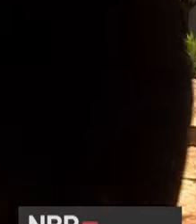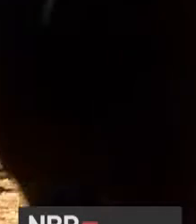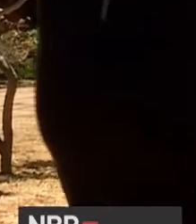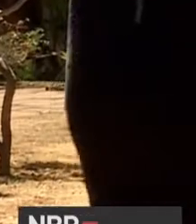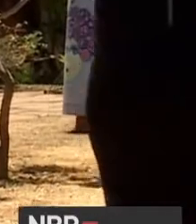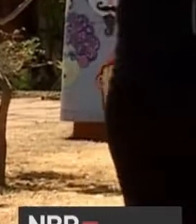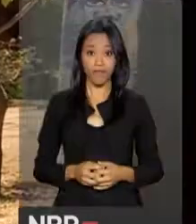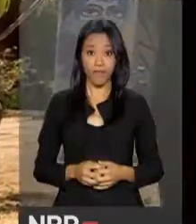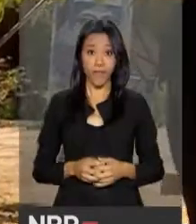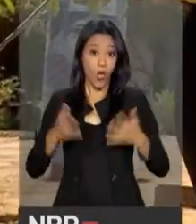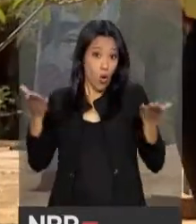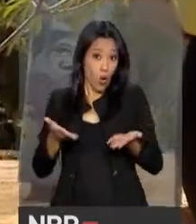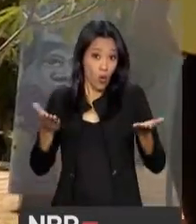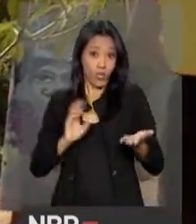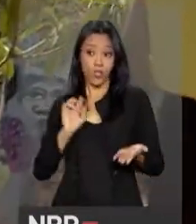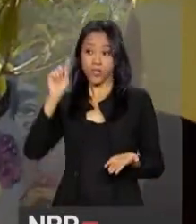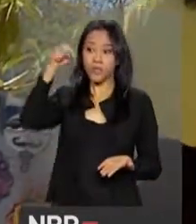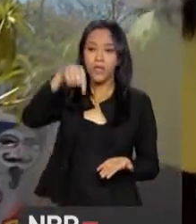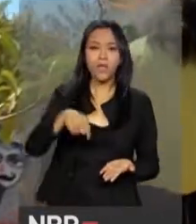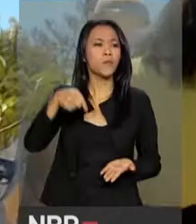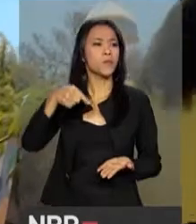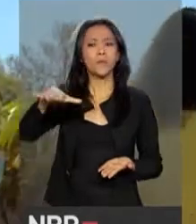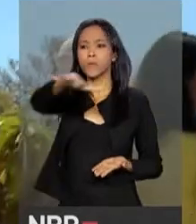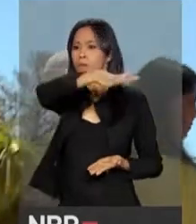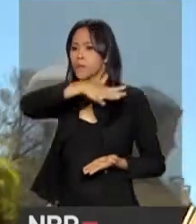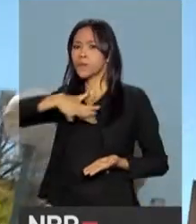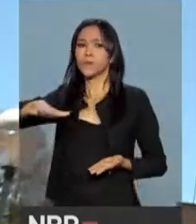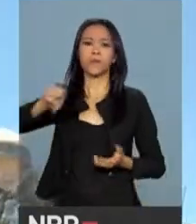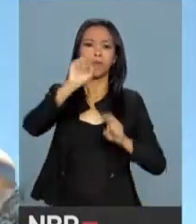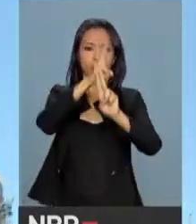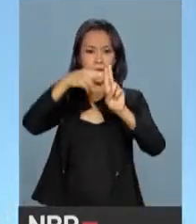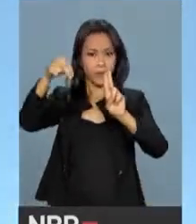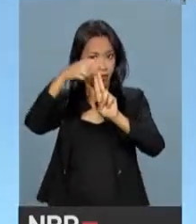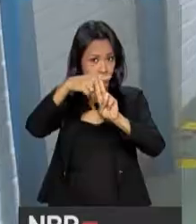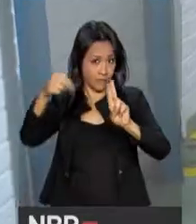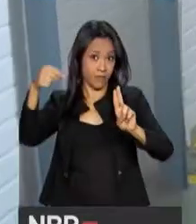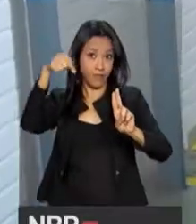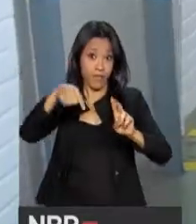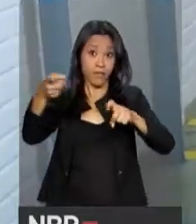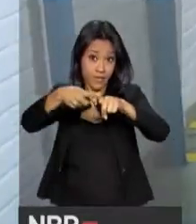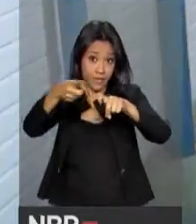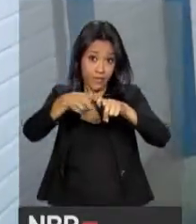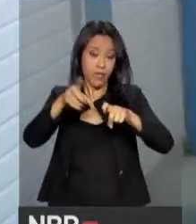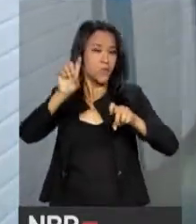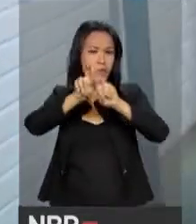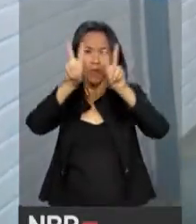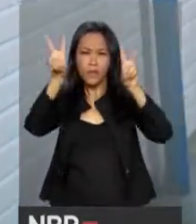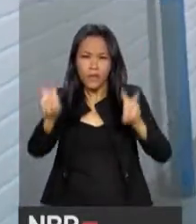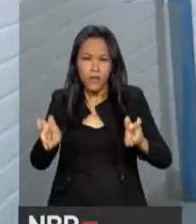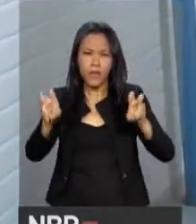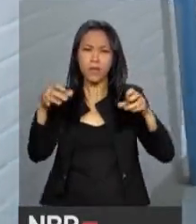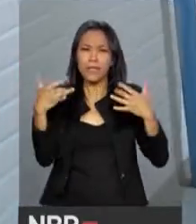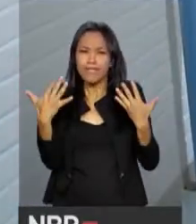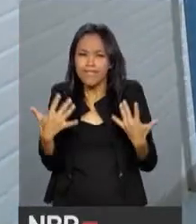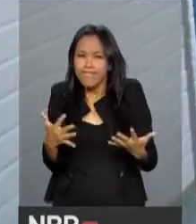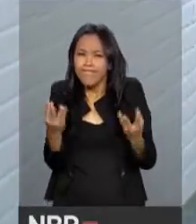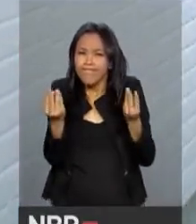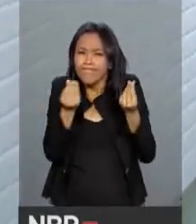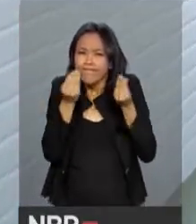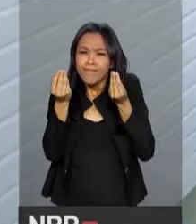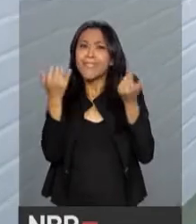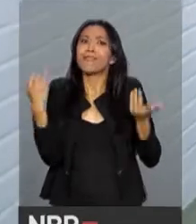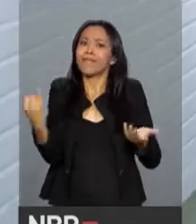hoje estamos aqui na faculdade de medicina da universidade de brasília para falar sobre esse tema tão delicado e ao mesmo tempo